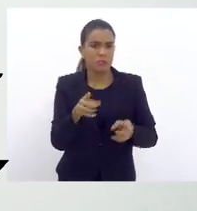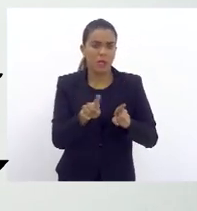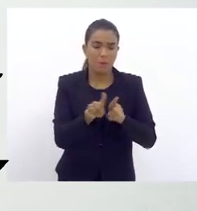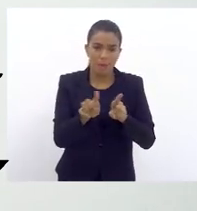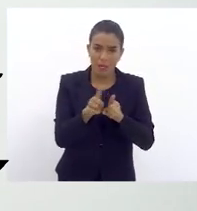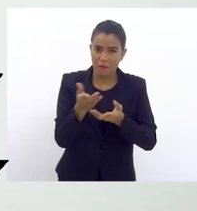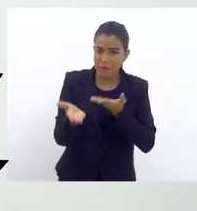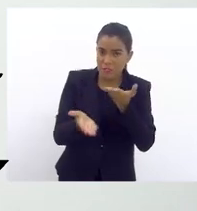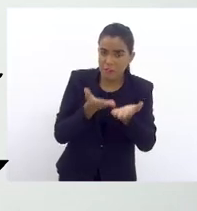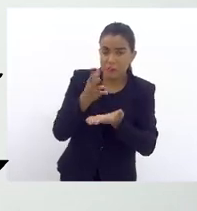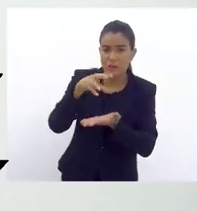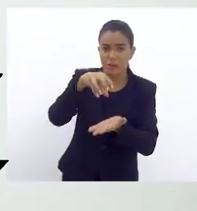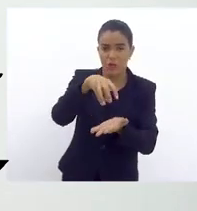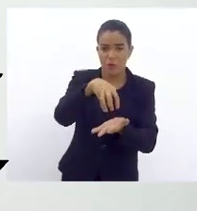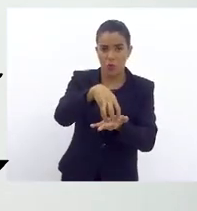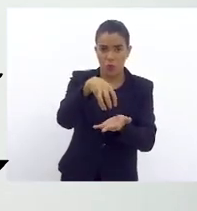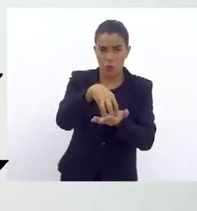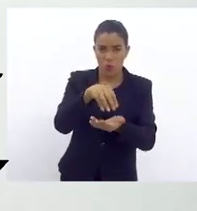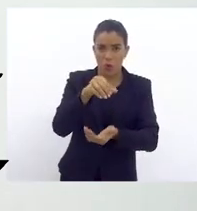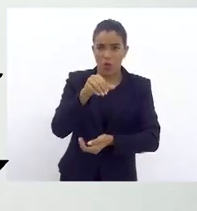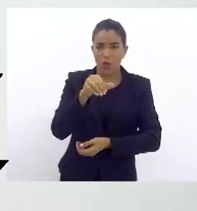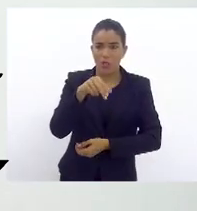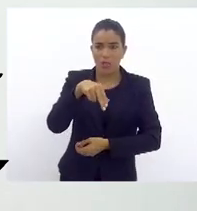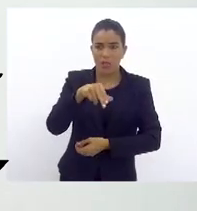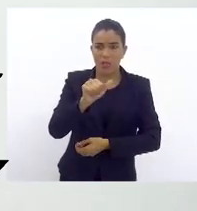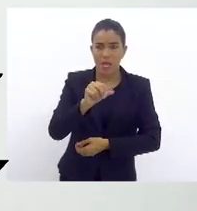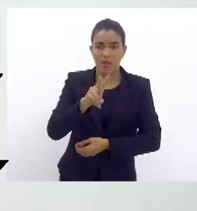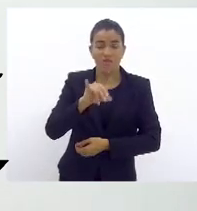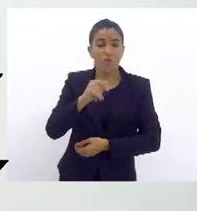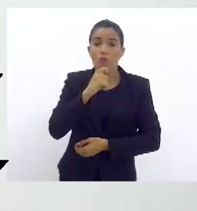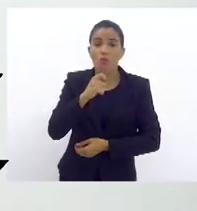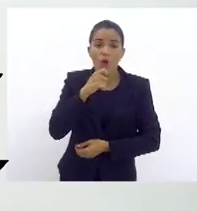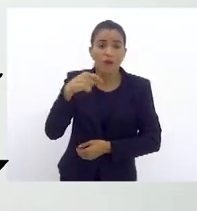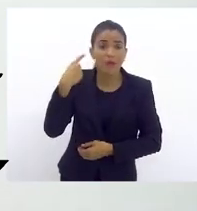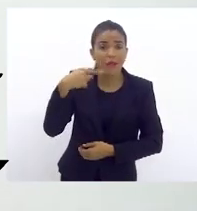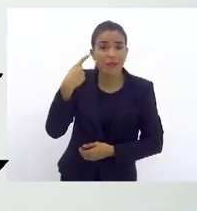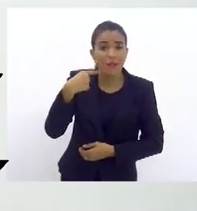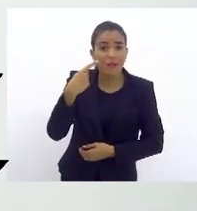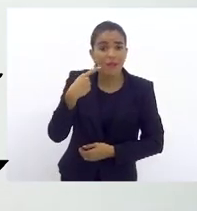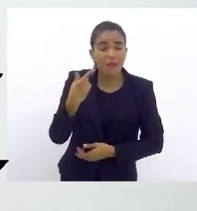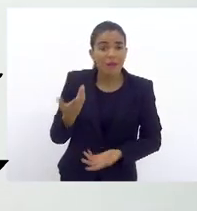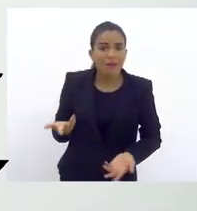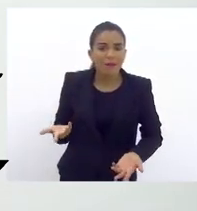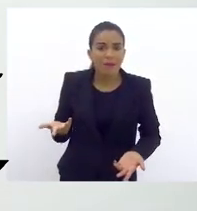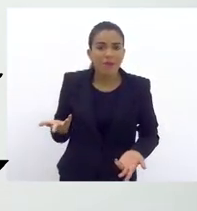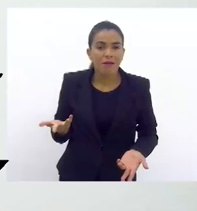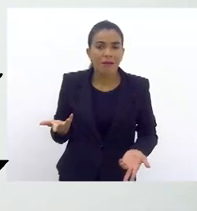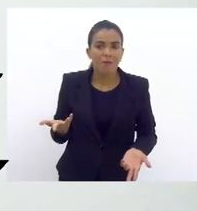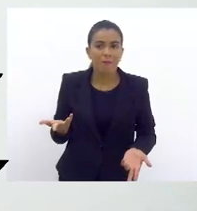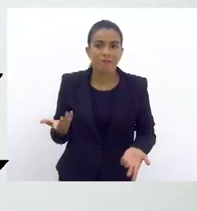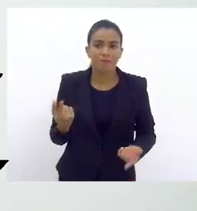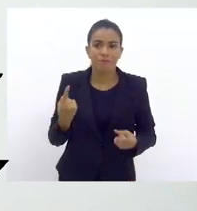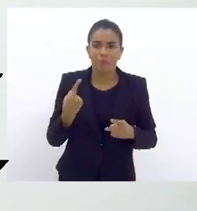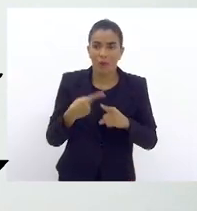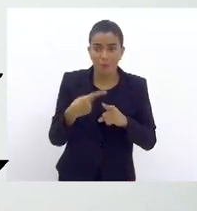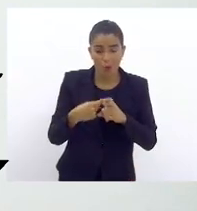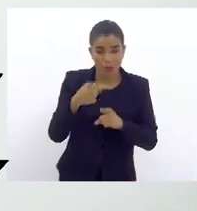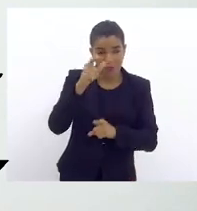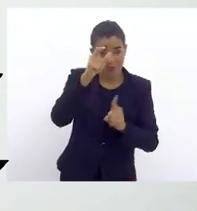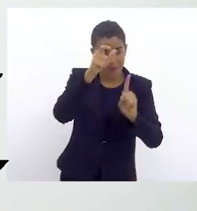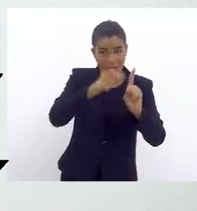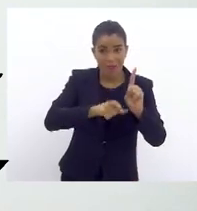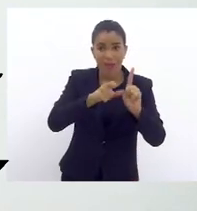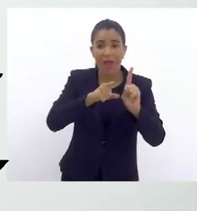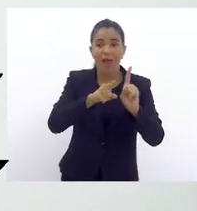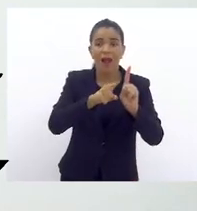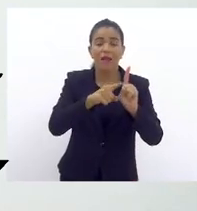navio sem advogado e ela tá no alvo porque elas